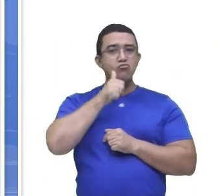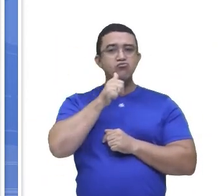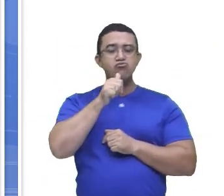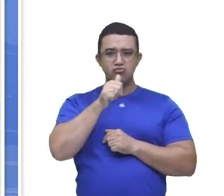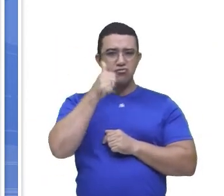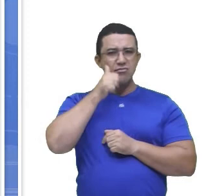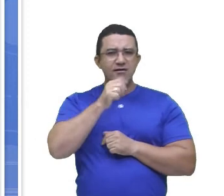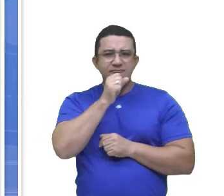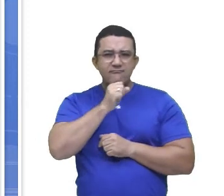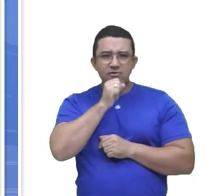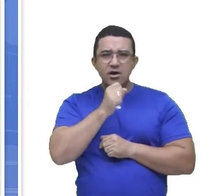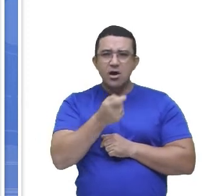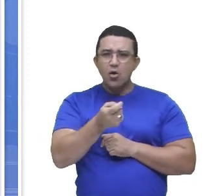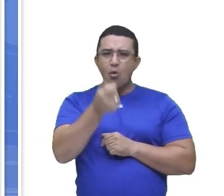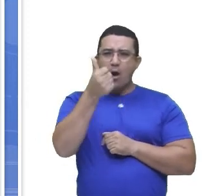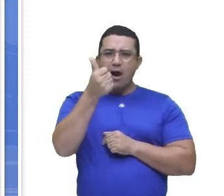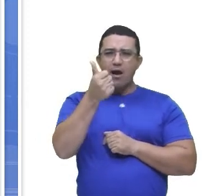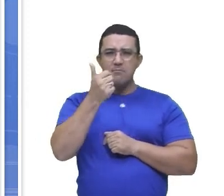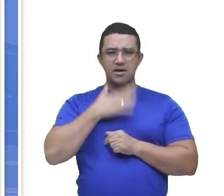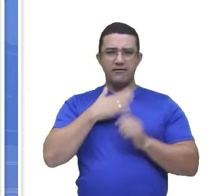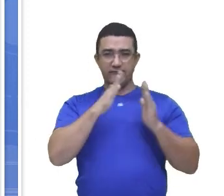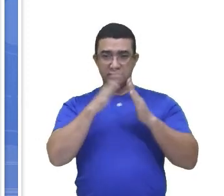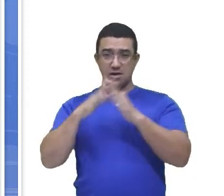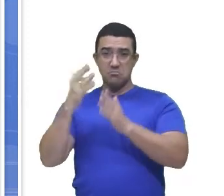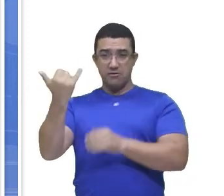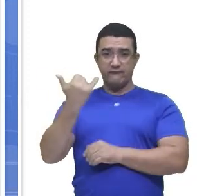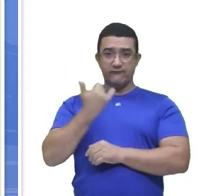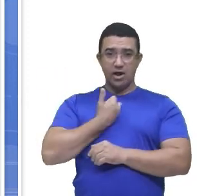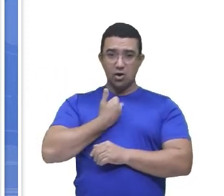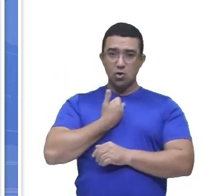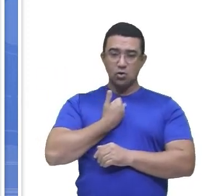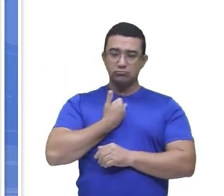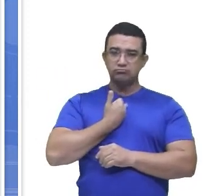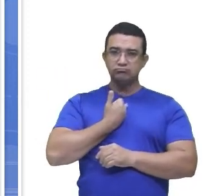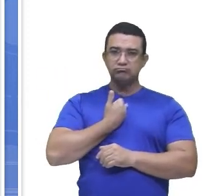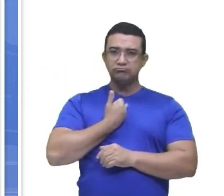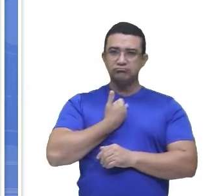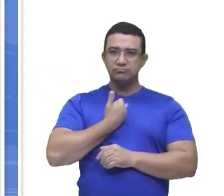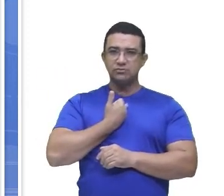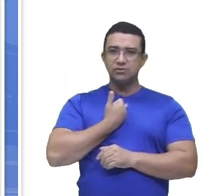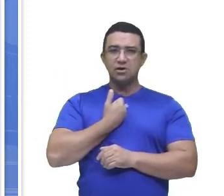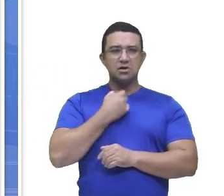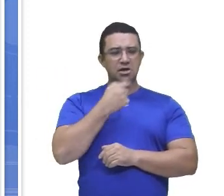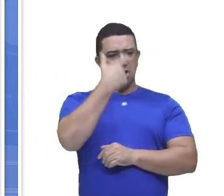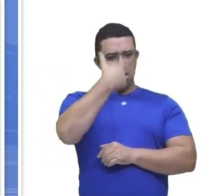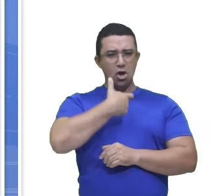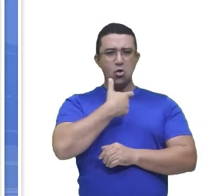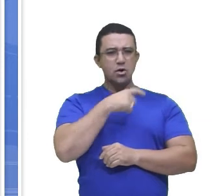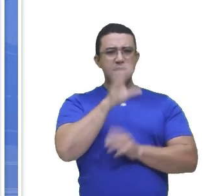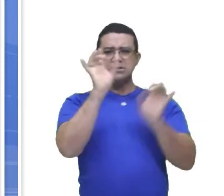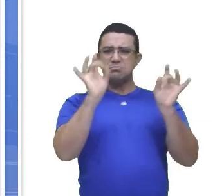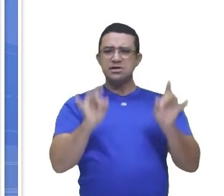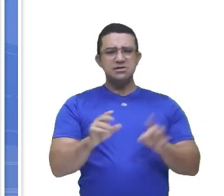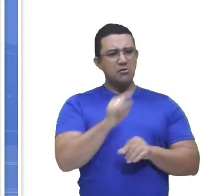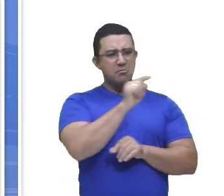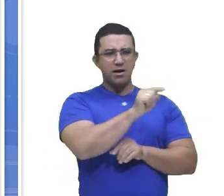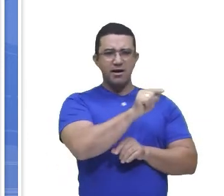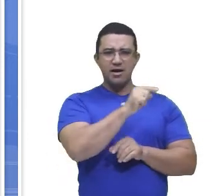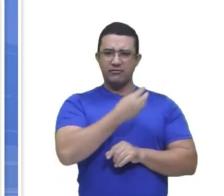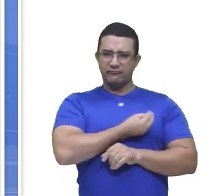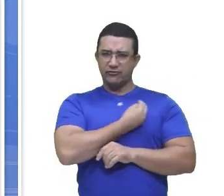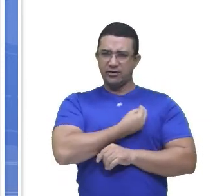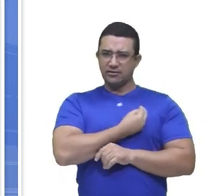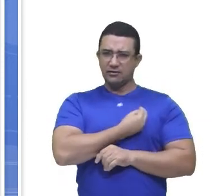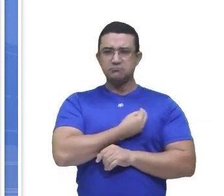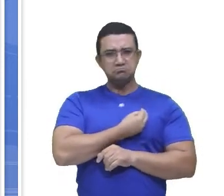mi vecina, me dijo cuán especial yo era para su vida. ¿En